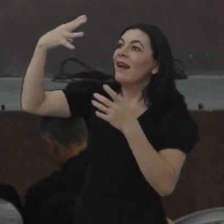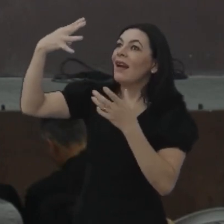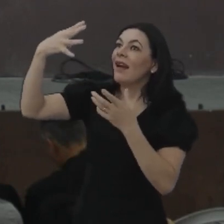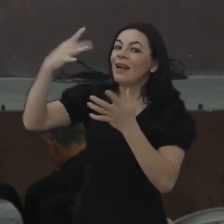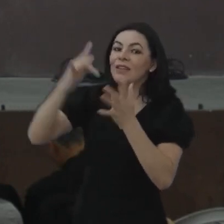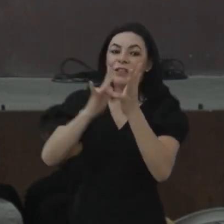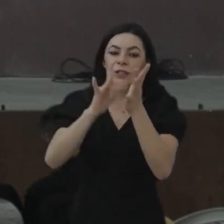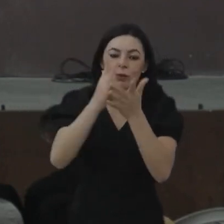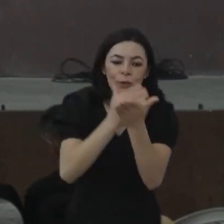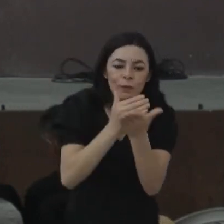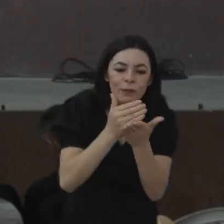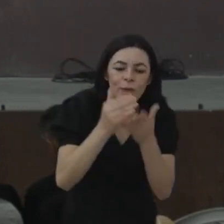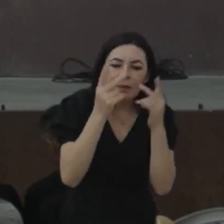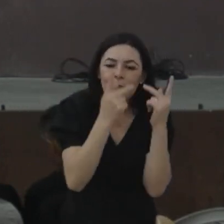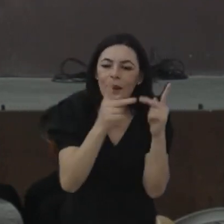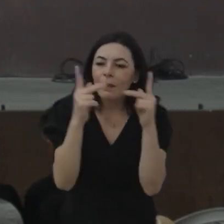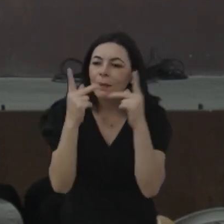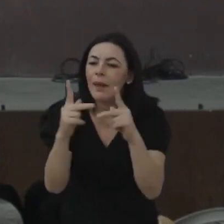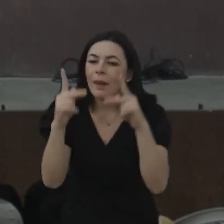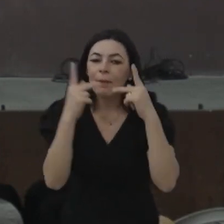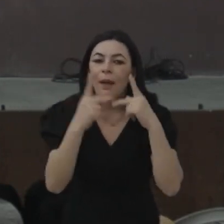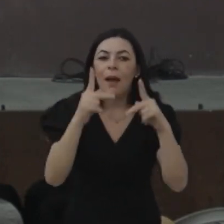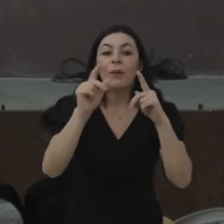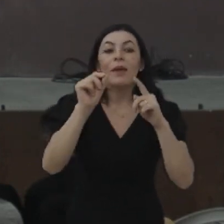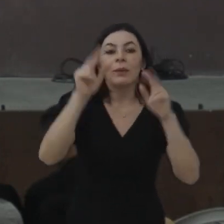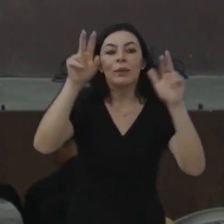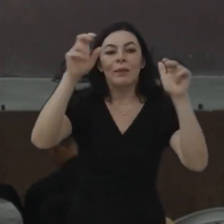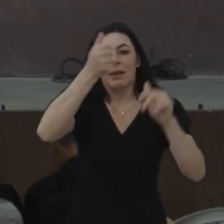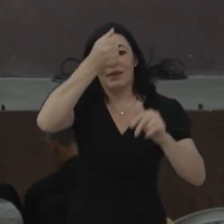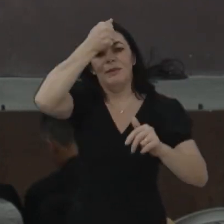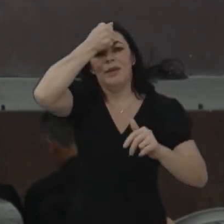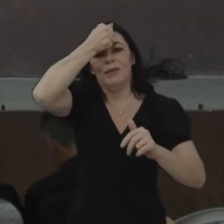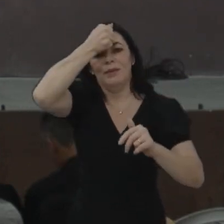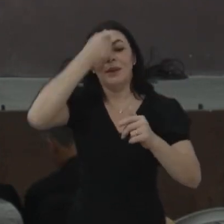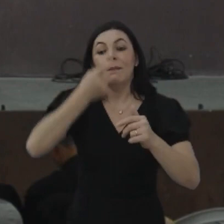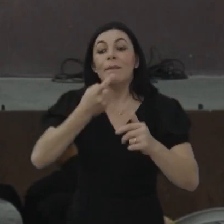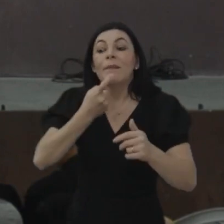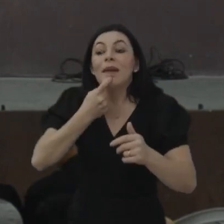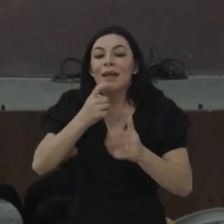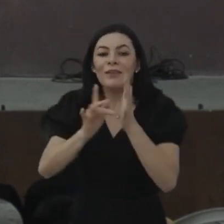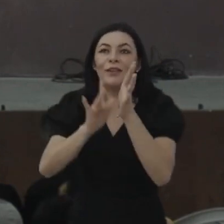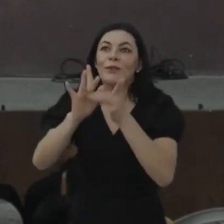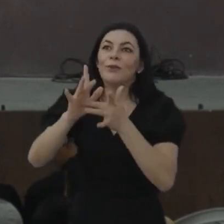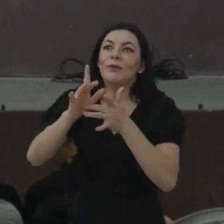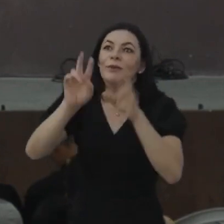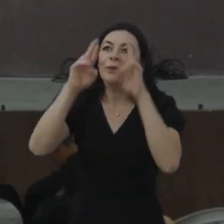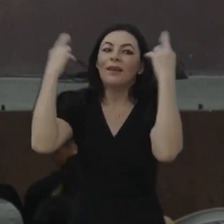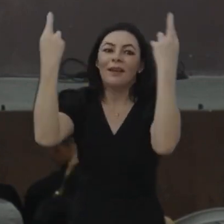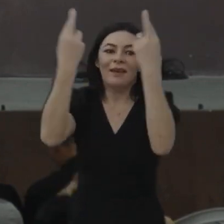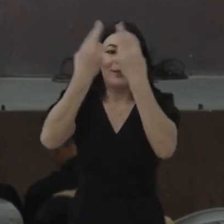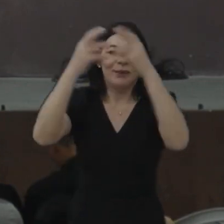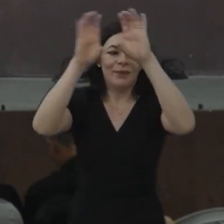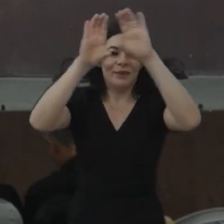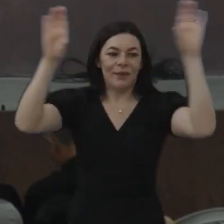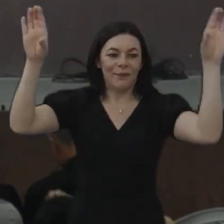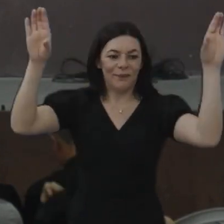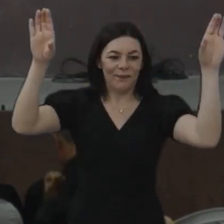Jesus começou a pregar e a dizer: arrependam-se, porque está próximo o reino dos céus.